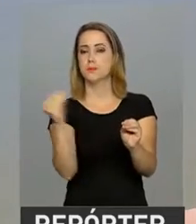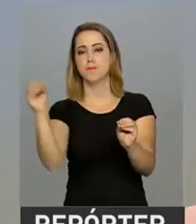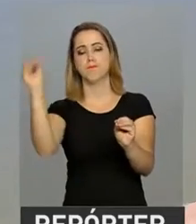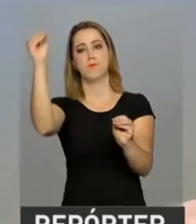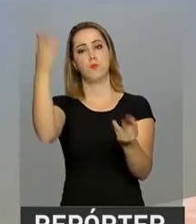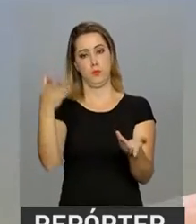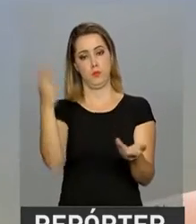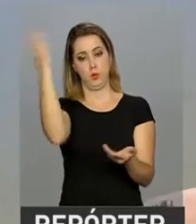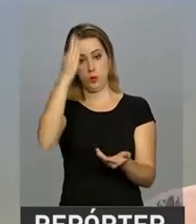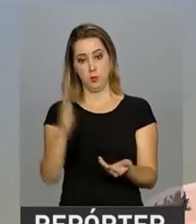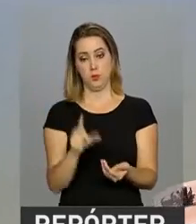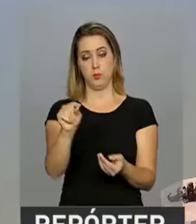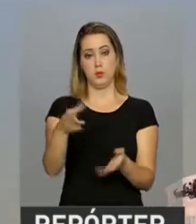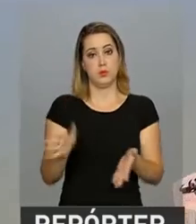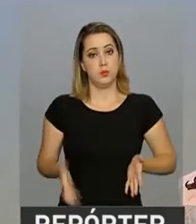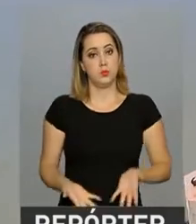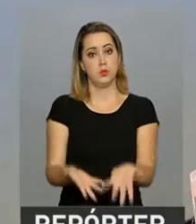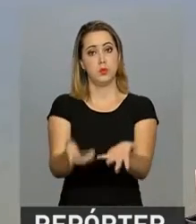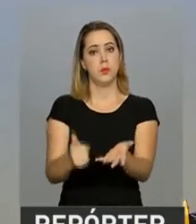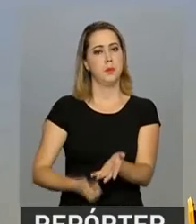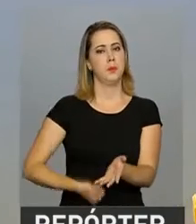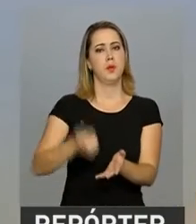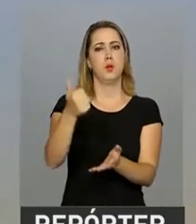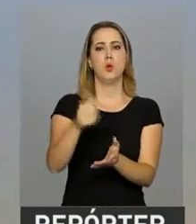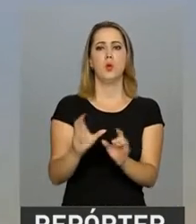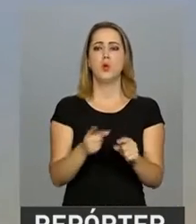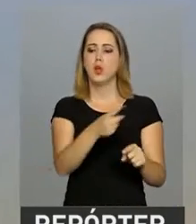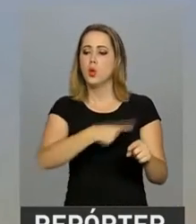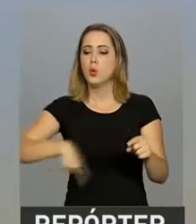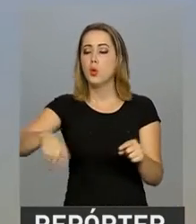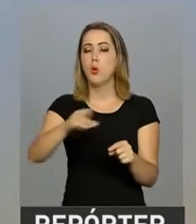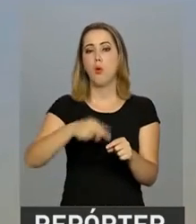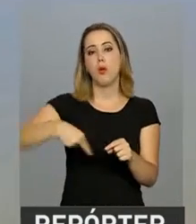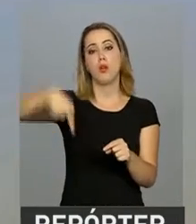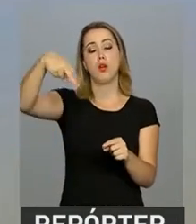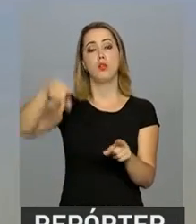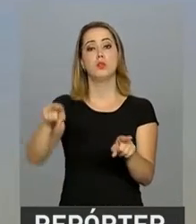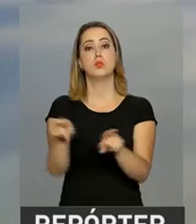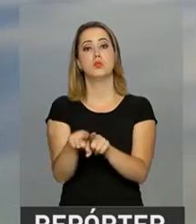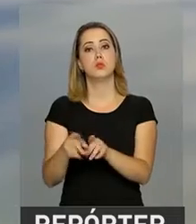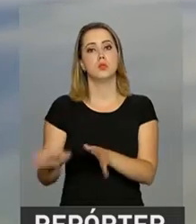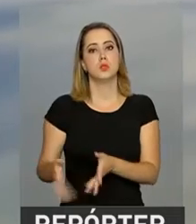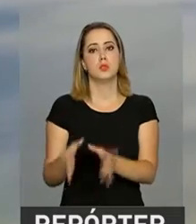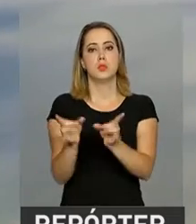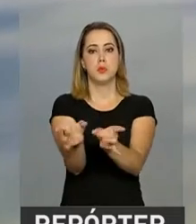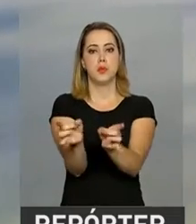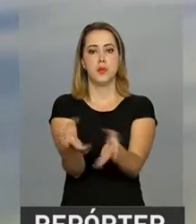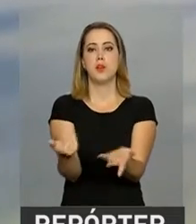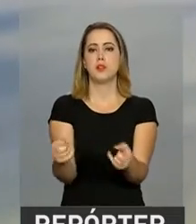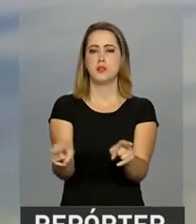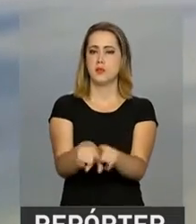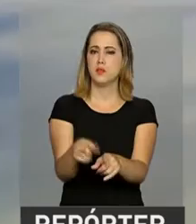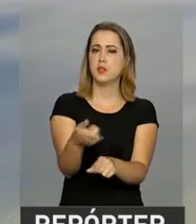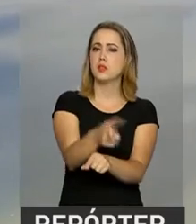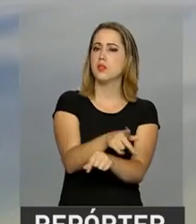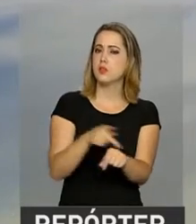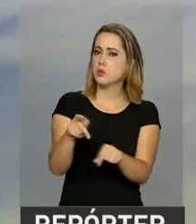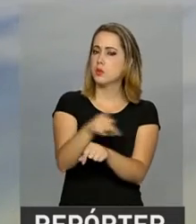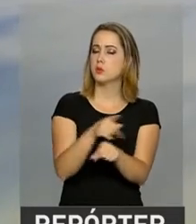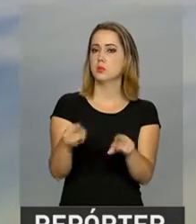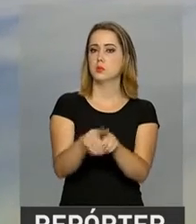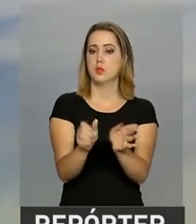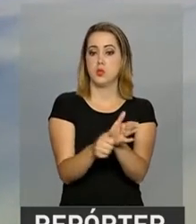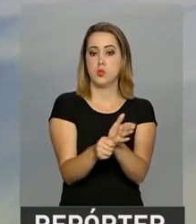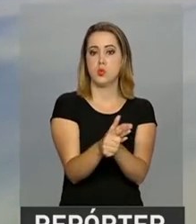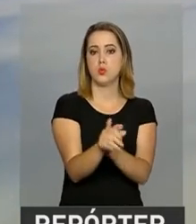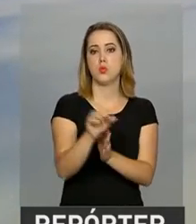a impulsionar o desenvolvimento do Arco Norte e as exportações da região do Mato Piba, onde se planta soja e que inclui os estados